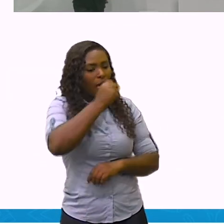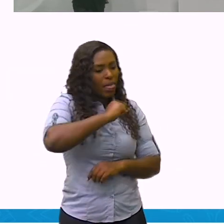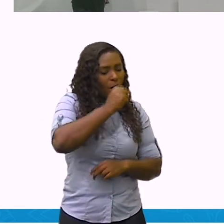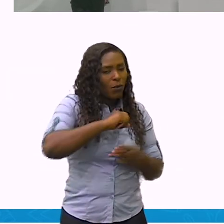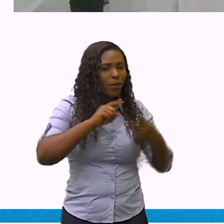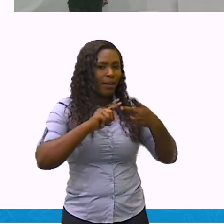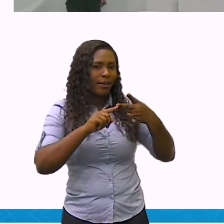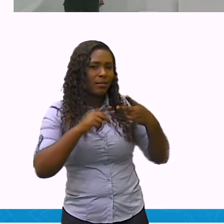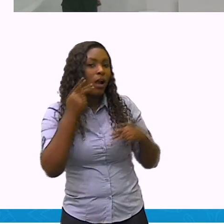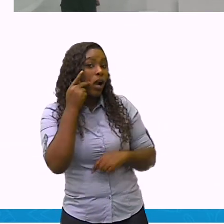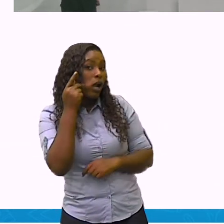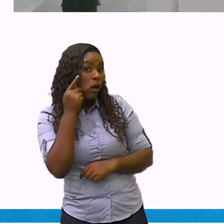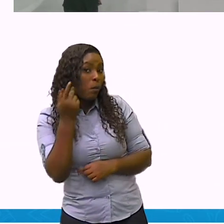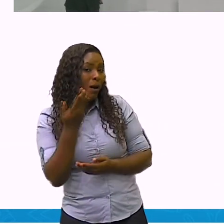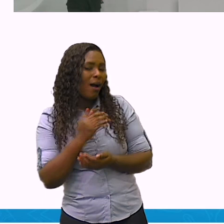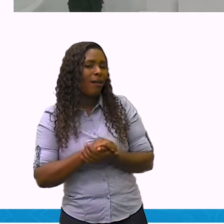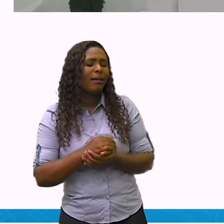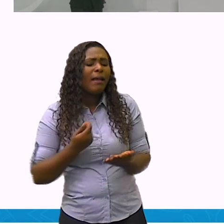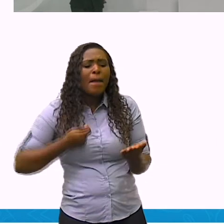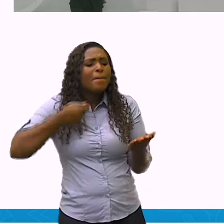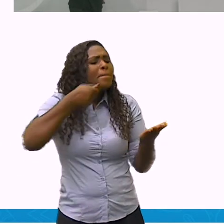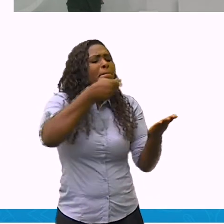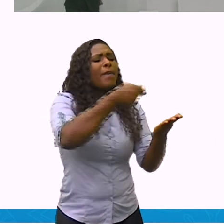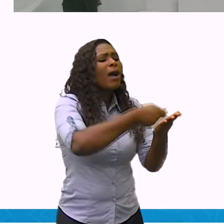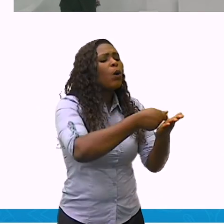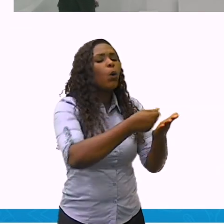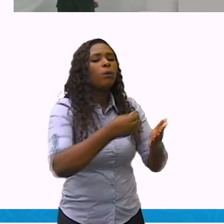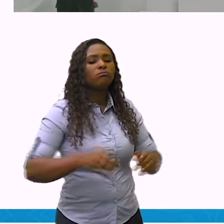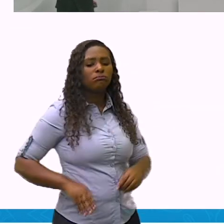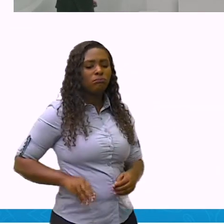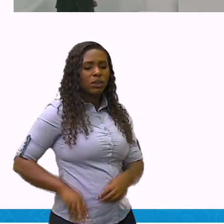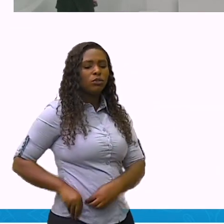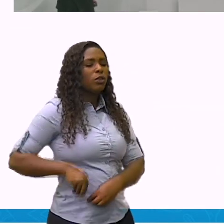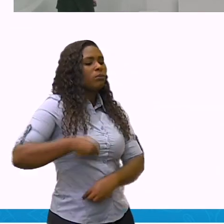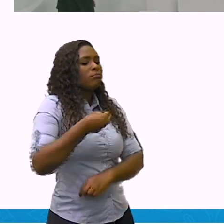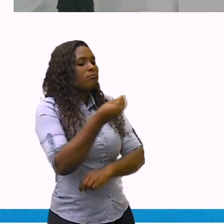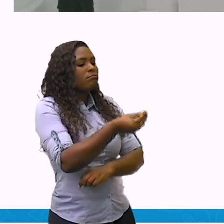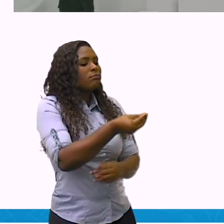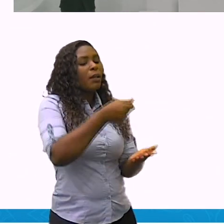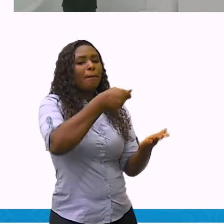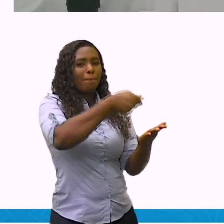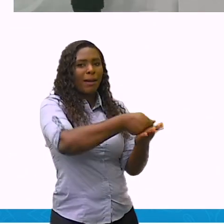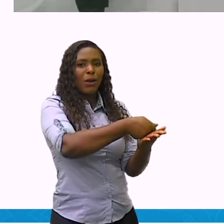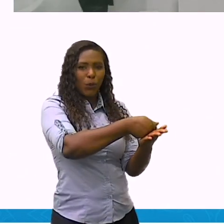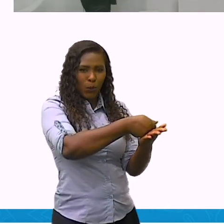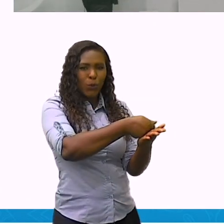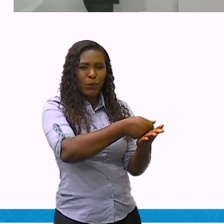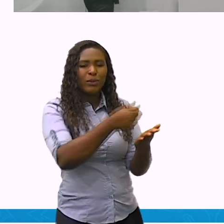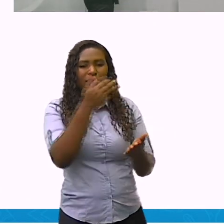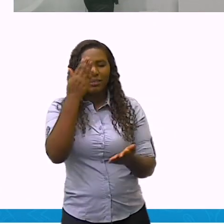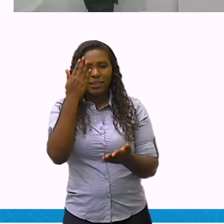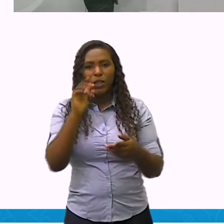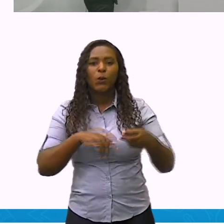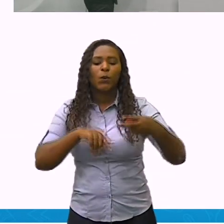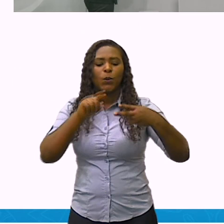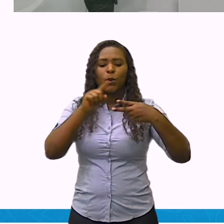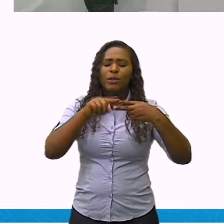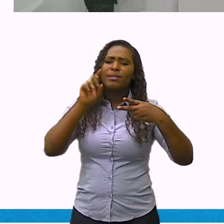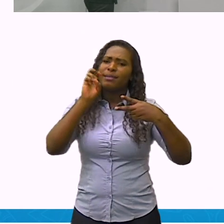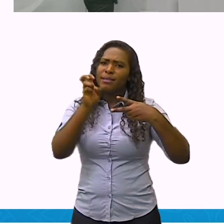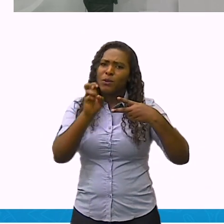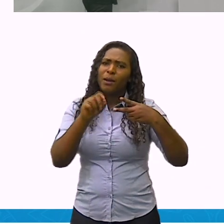de R$ 5, uma de R$ 2 e uma moeda de R$ 1. Então, isso aqui foram os